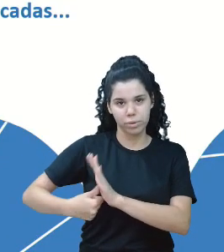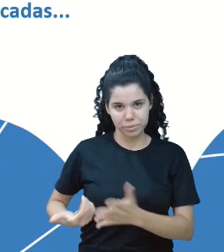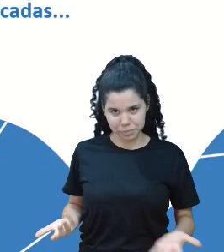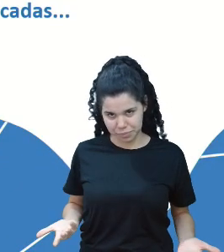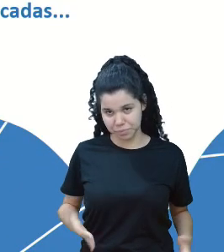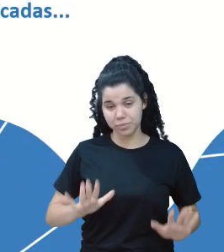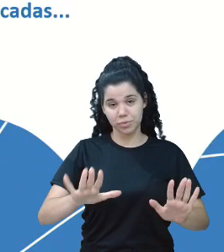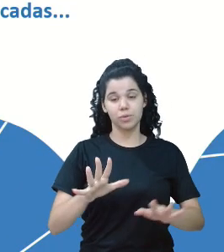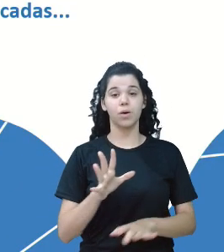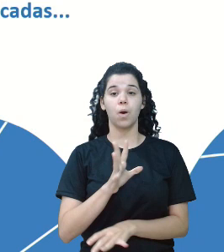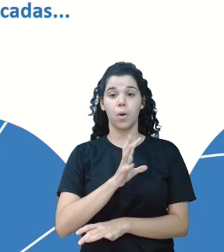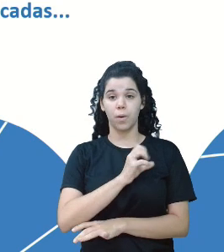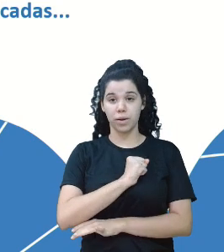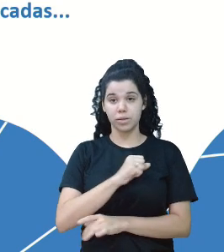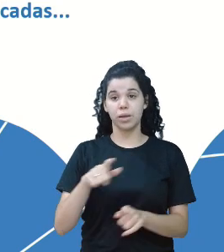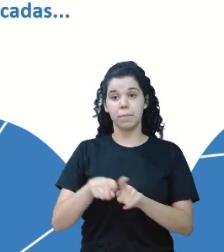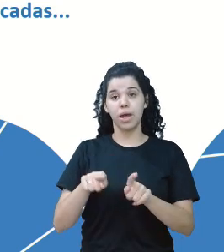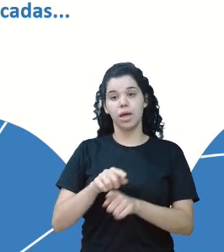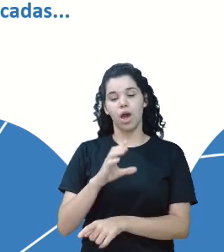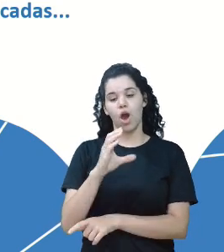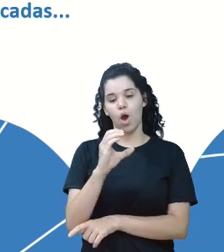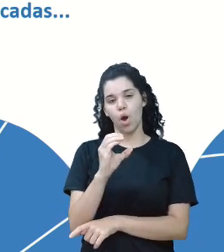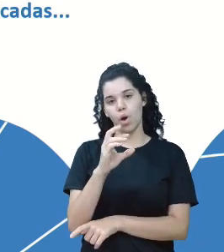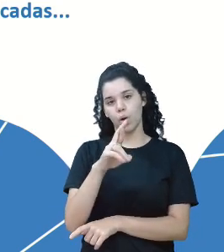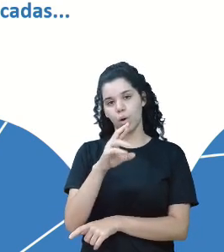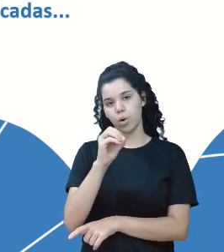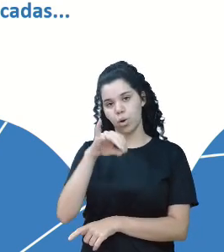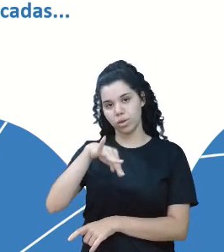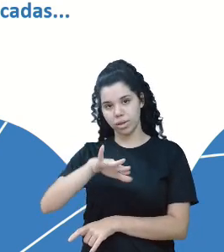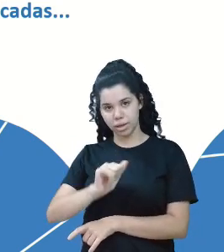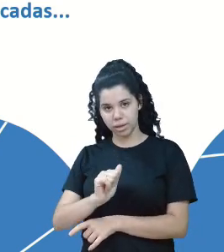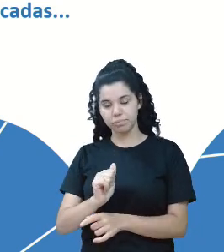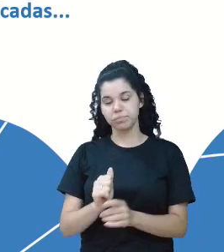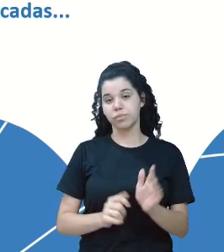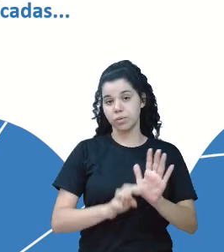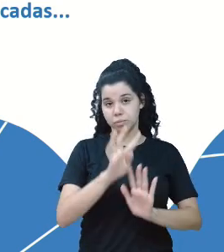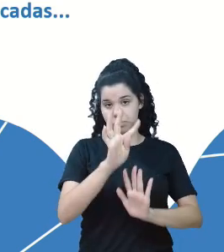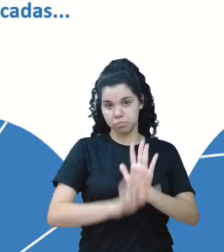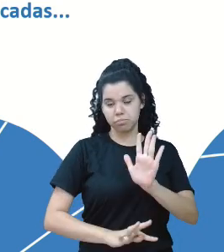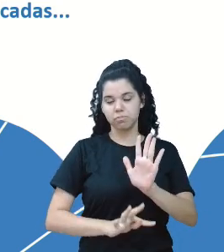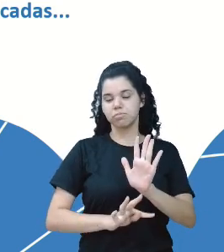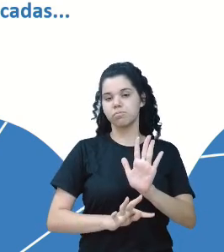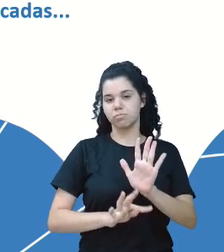e Outras Crônicas é uma obra capaz de tornar a leitura